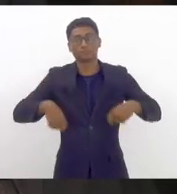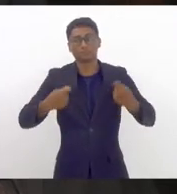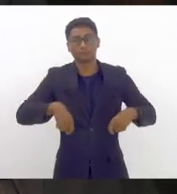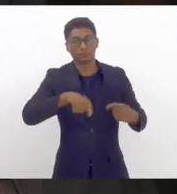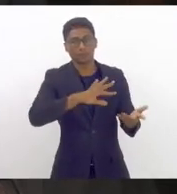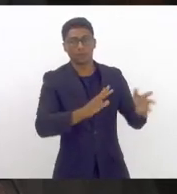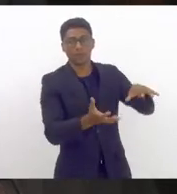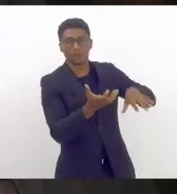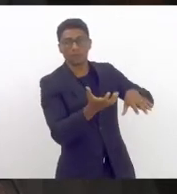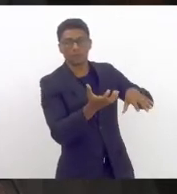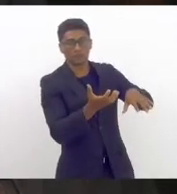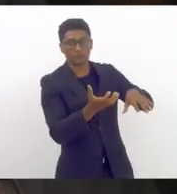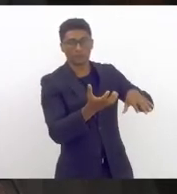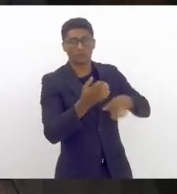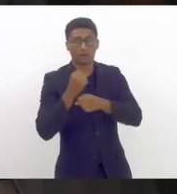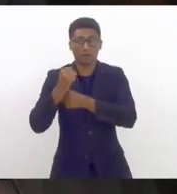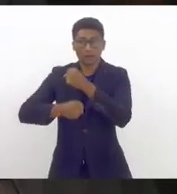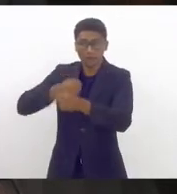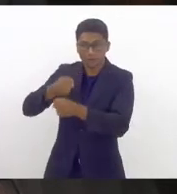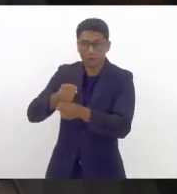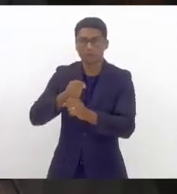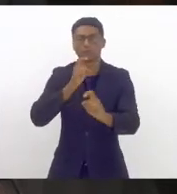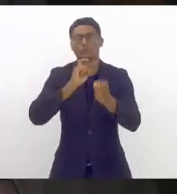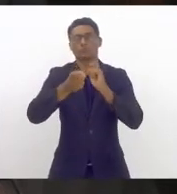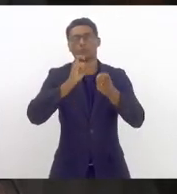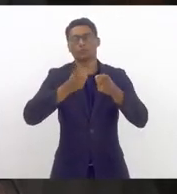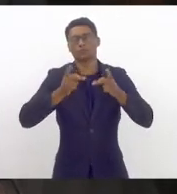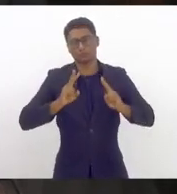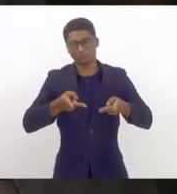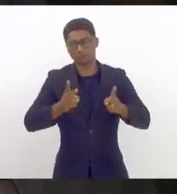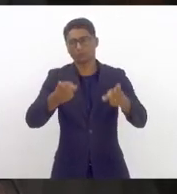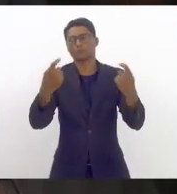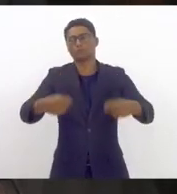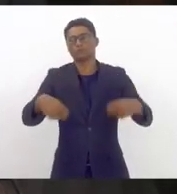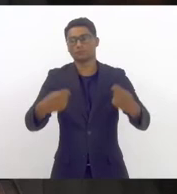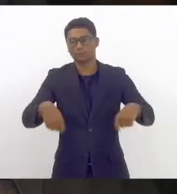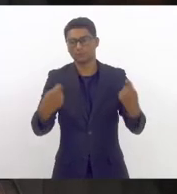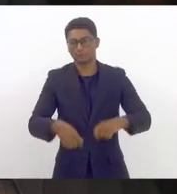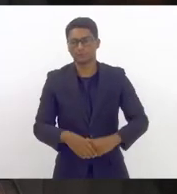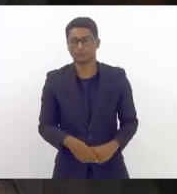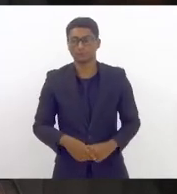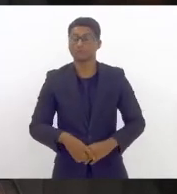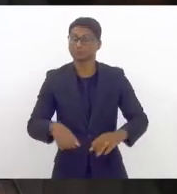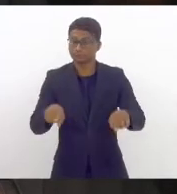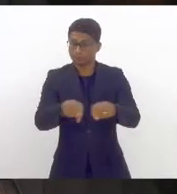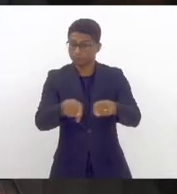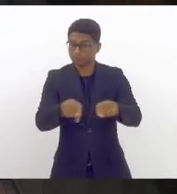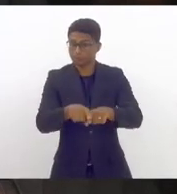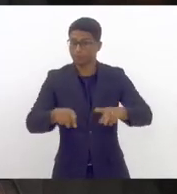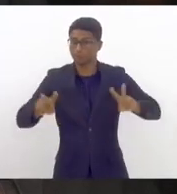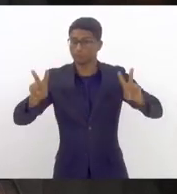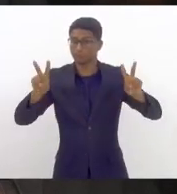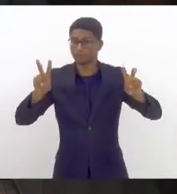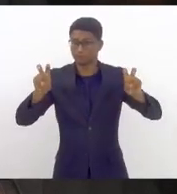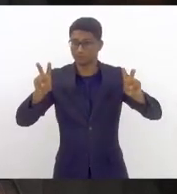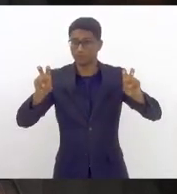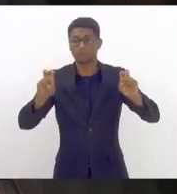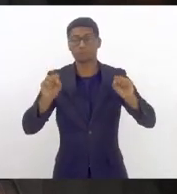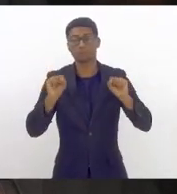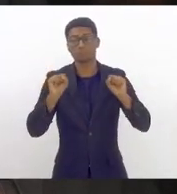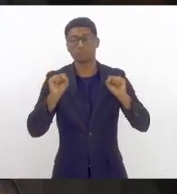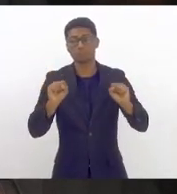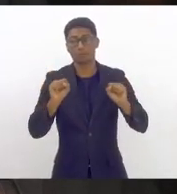Nacional como possa vir a ser acompanhado esse tema tá como proposta